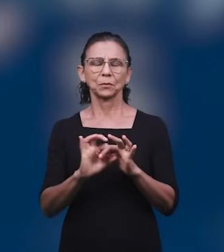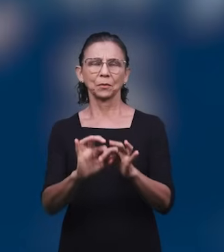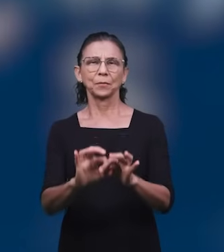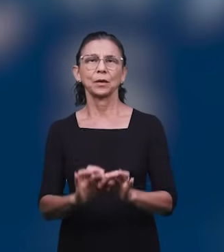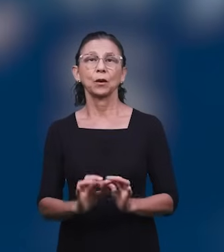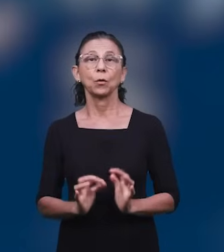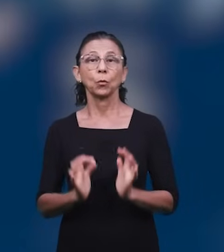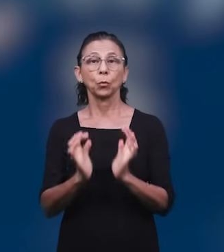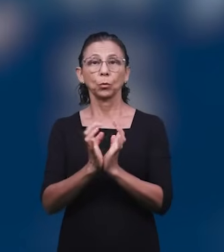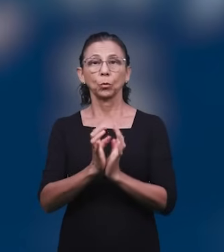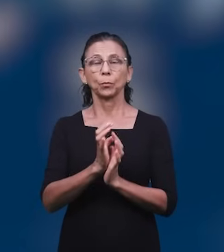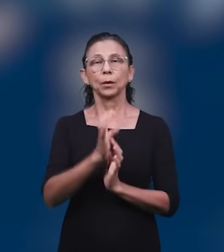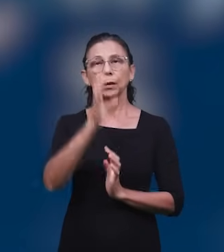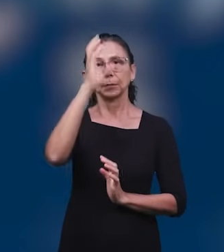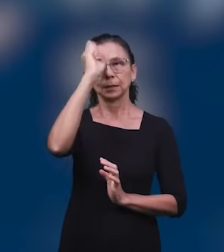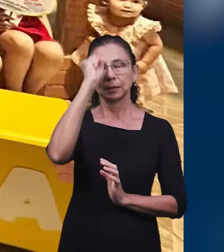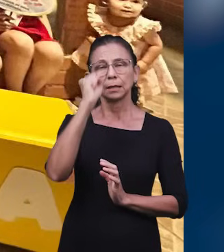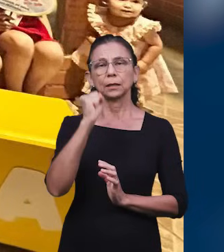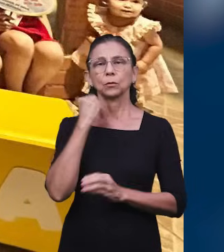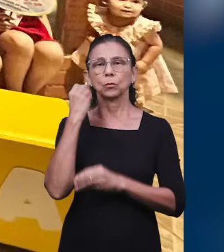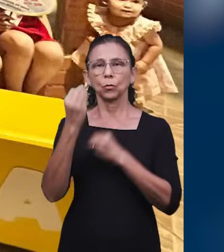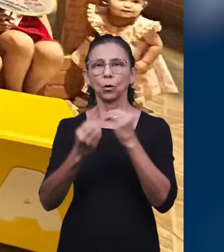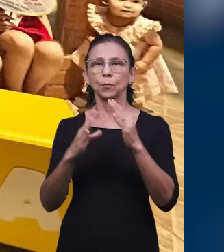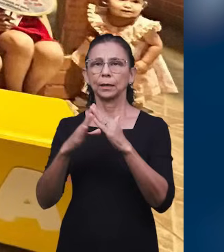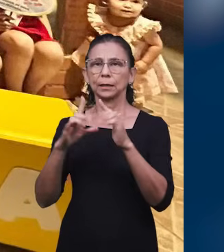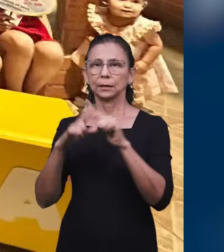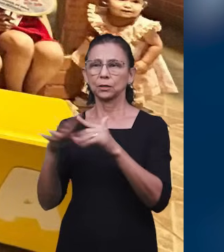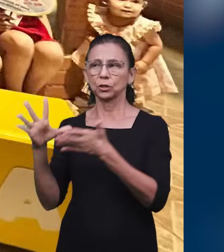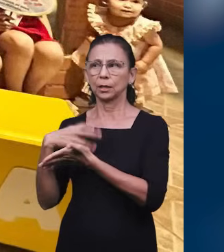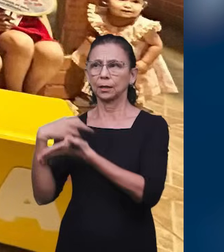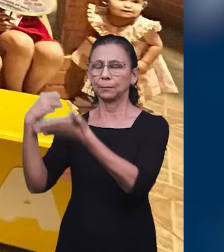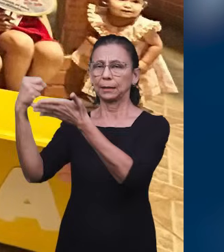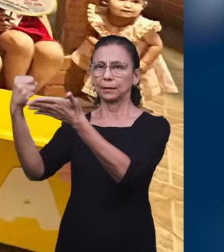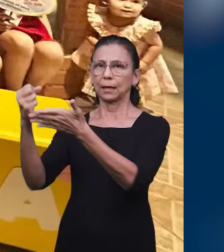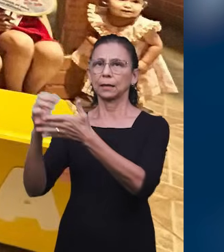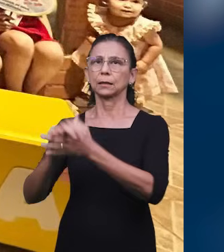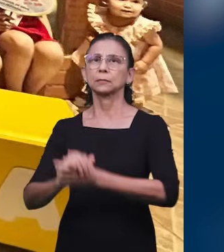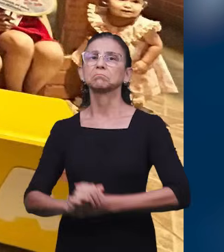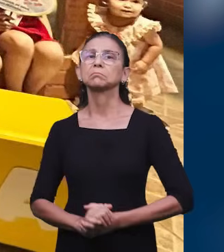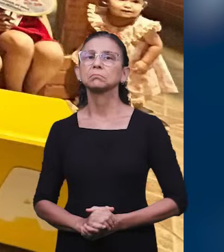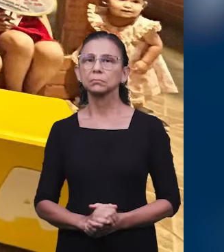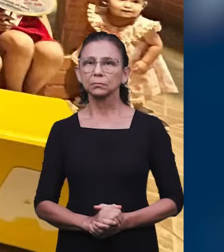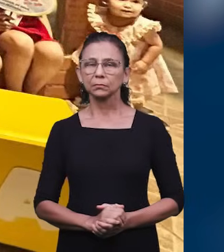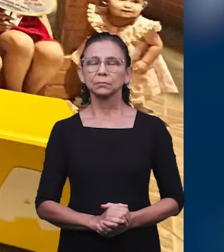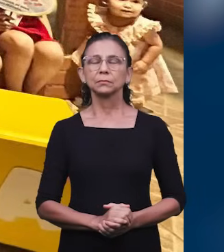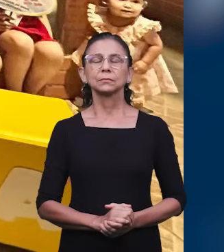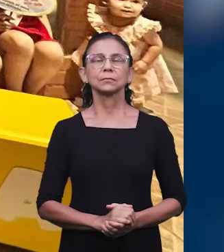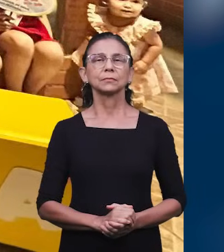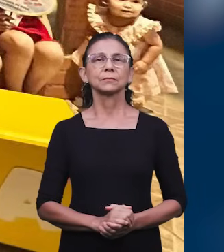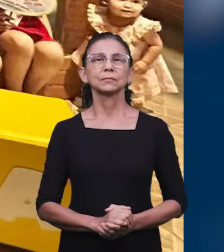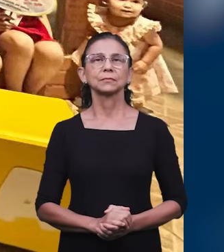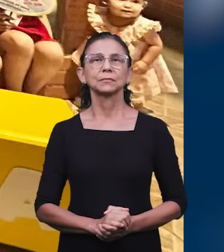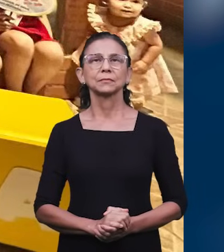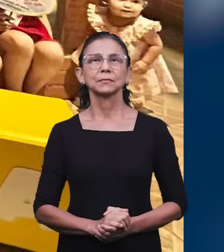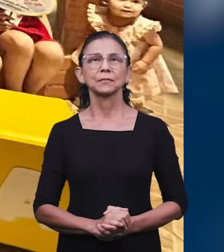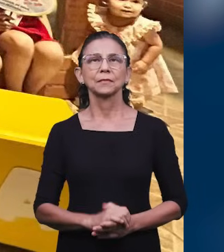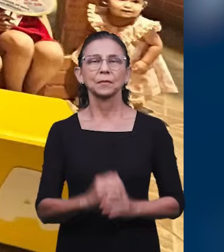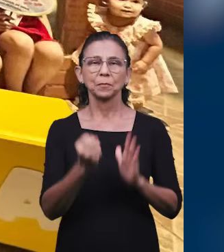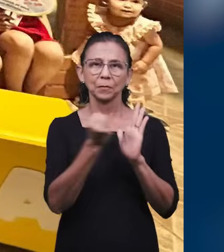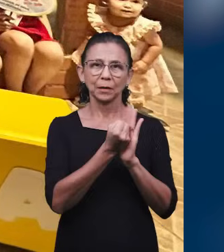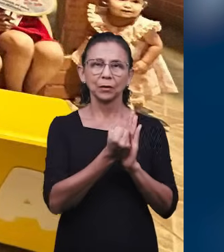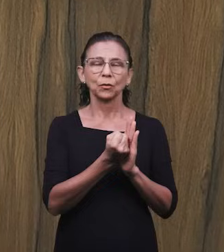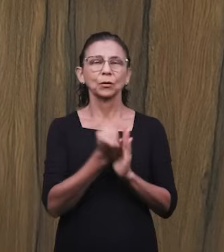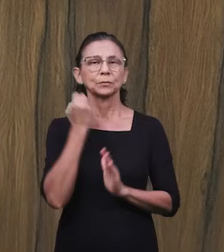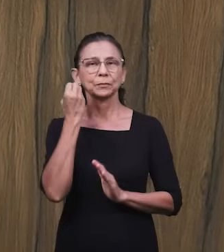As classes aprenderam sobre o arrebatamento da igreja fiel. Muitas vidas foram alcançadas. Foi mais um evento que marcou